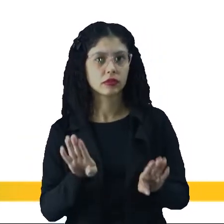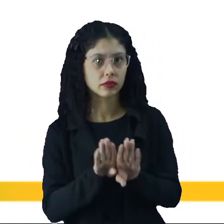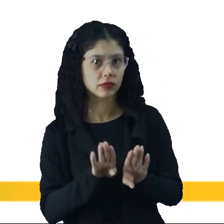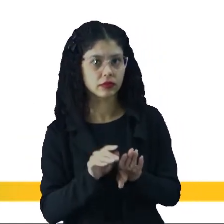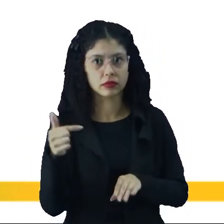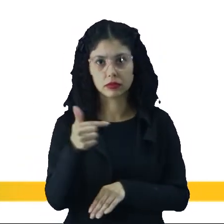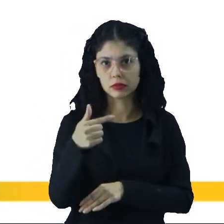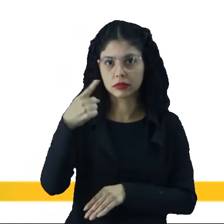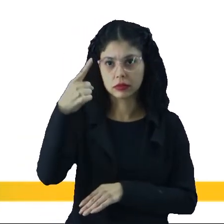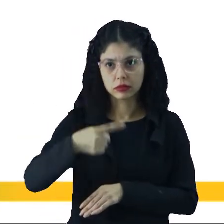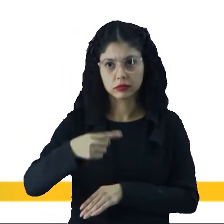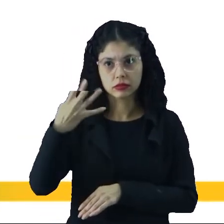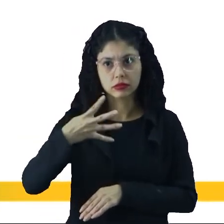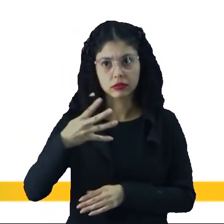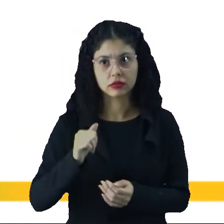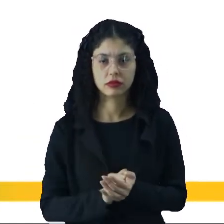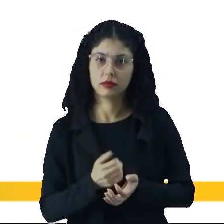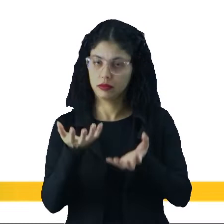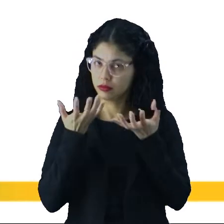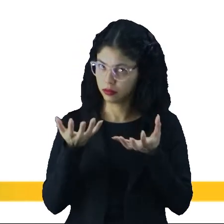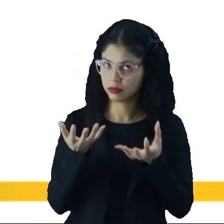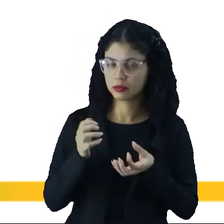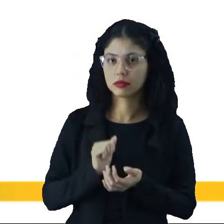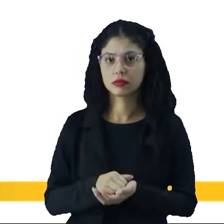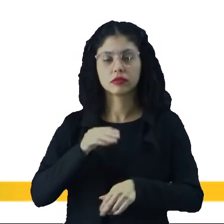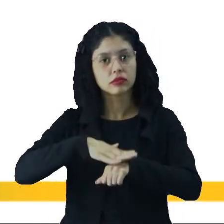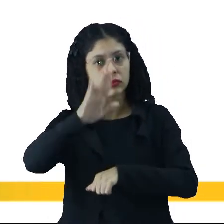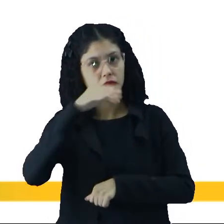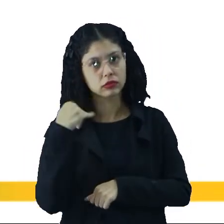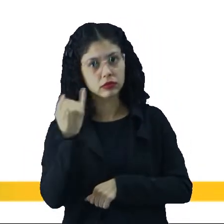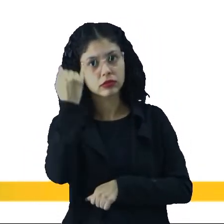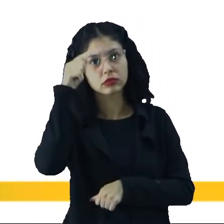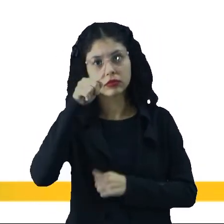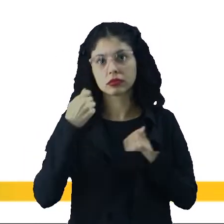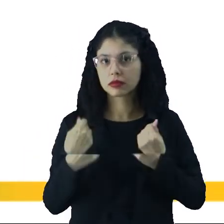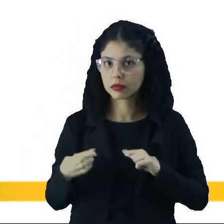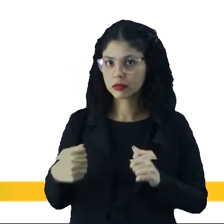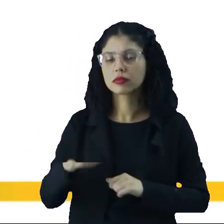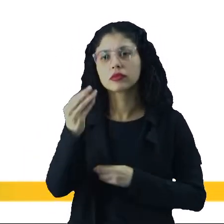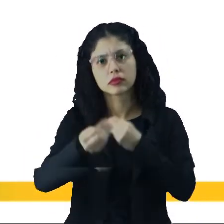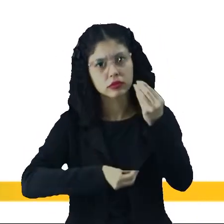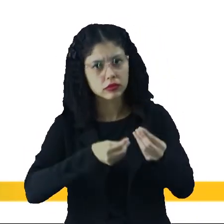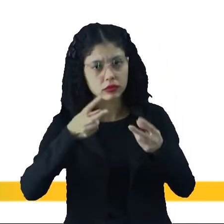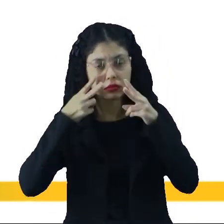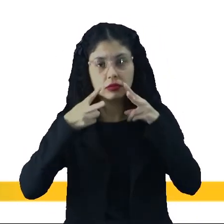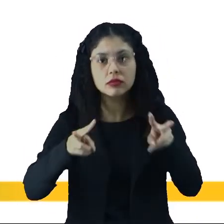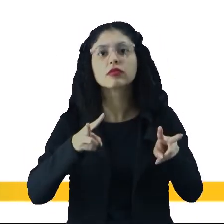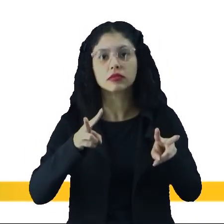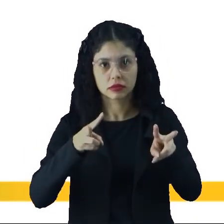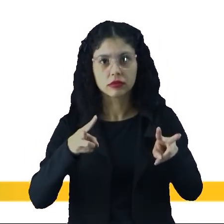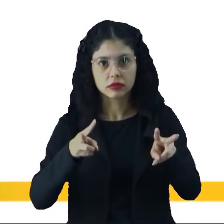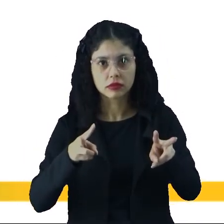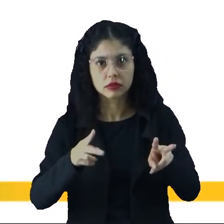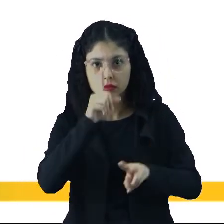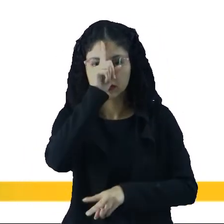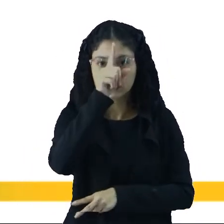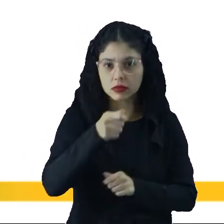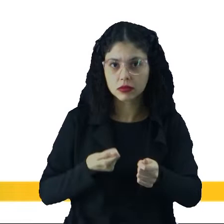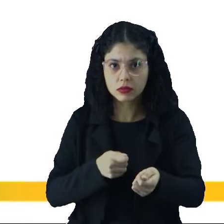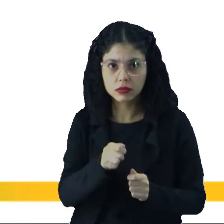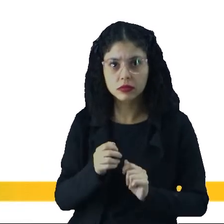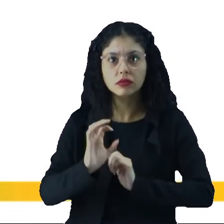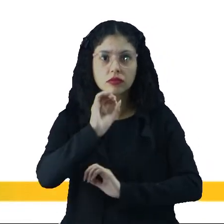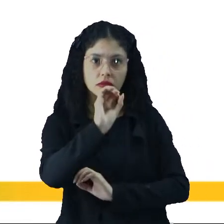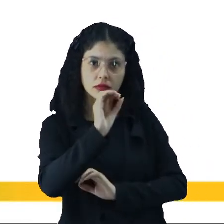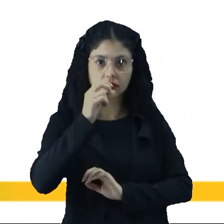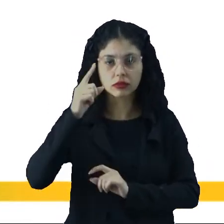do menos 4 ao 4, se eu quisesse. O mais importante é que você tenha como enxergar valores do domínio negativo, o